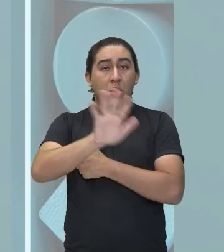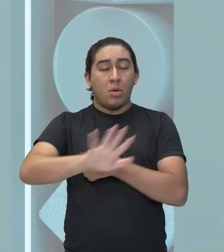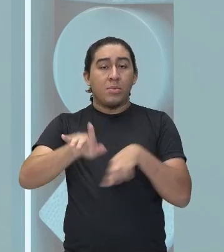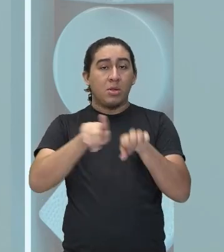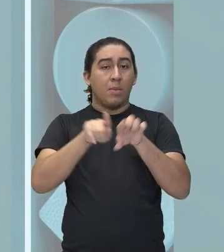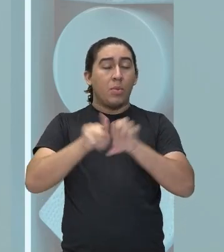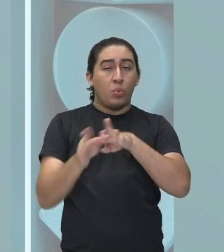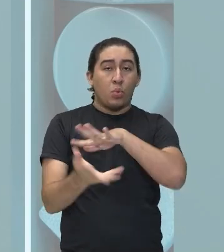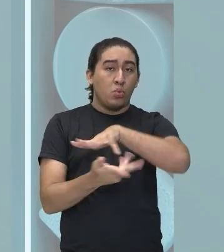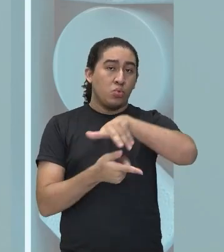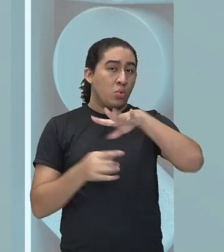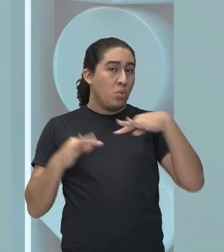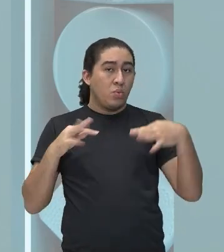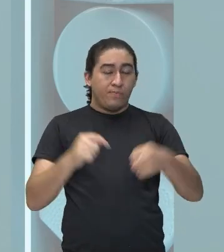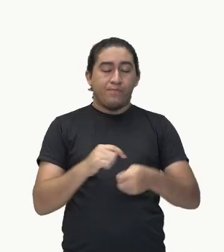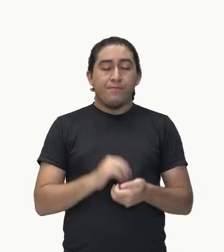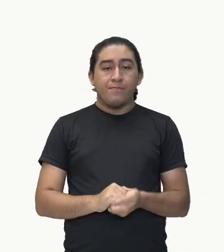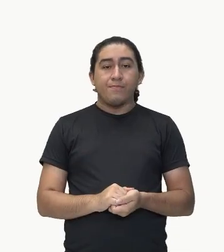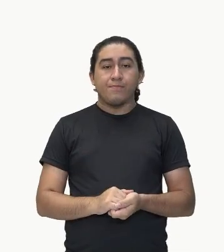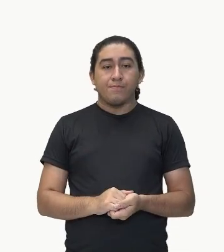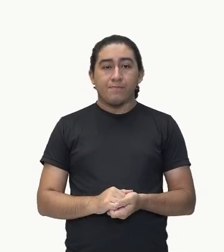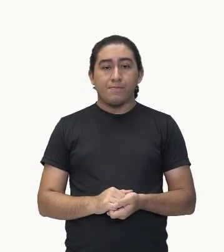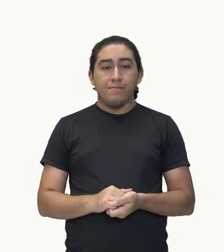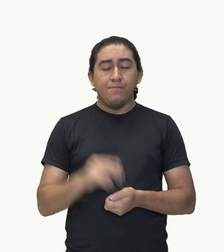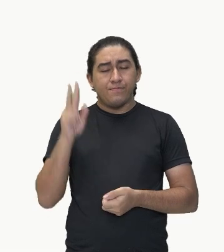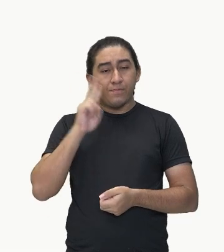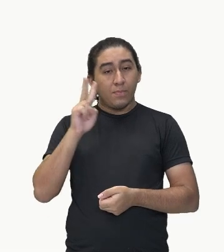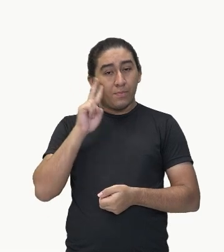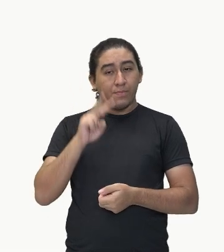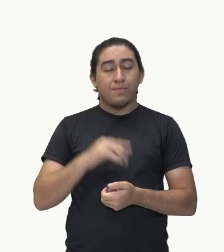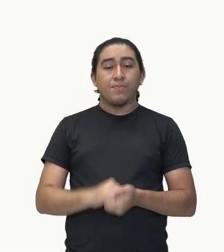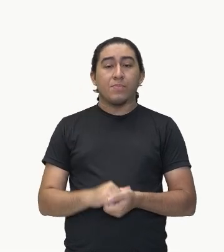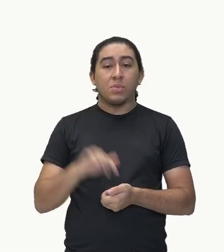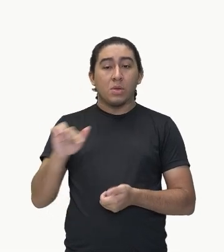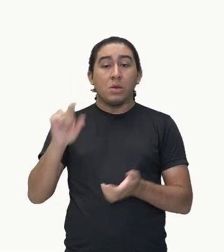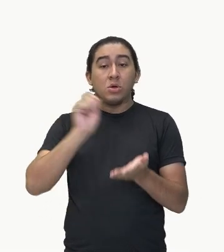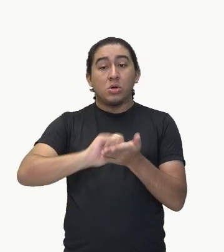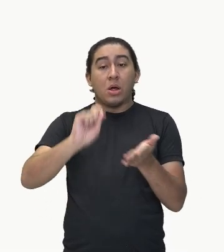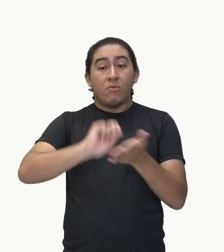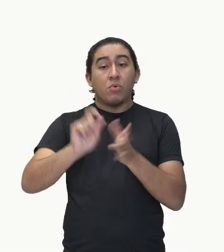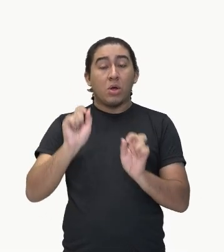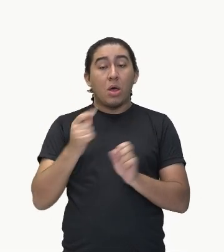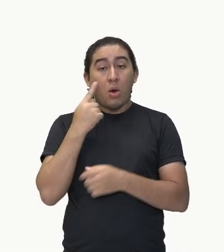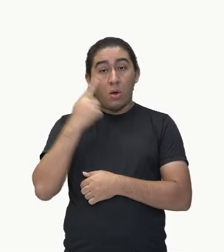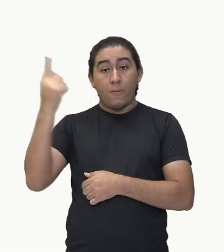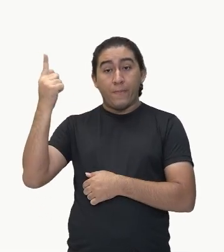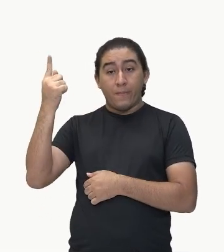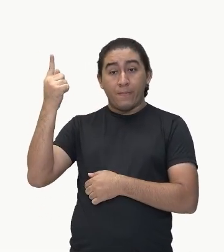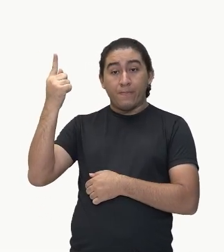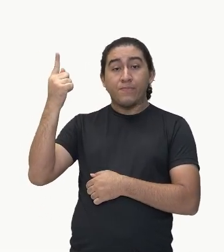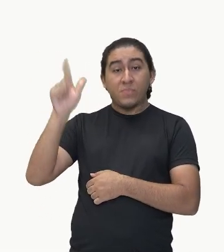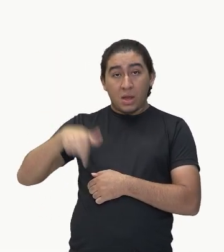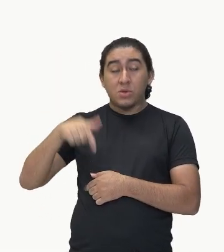mundo como um todo. Então vamos lá. Ele vai escrever justamente nesse contexto,